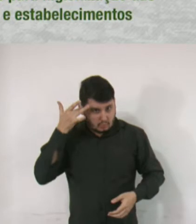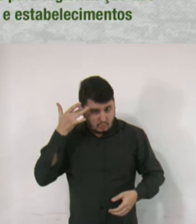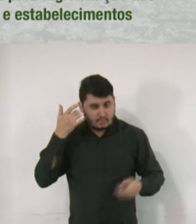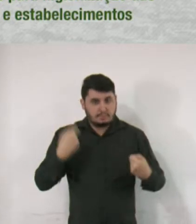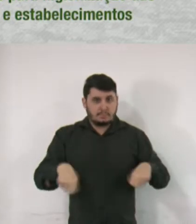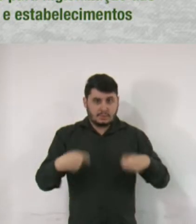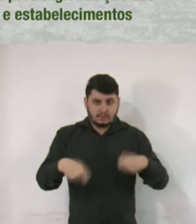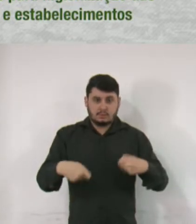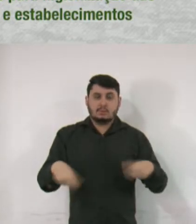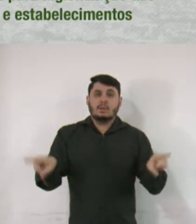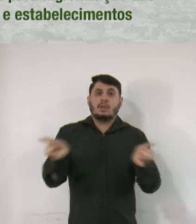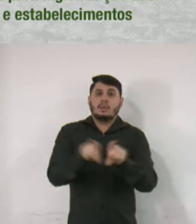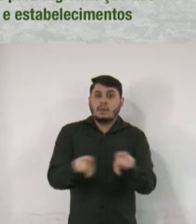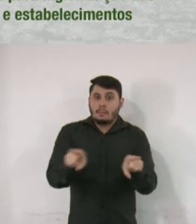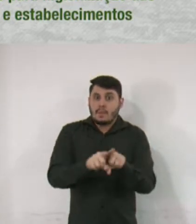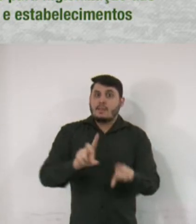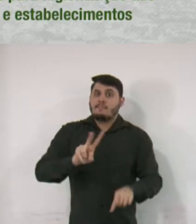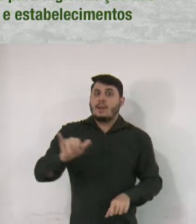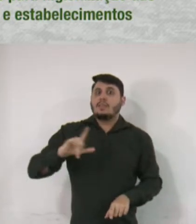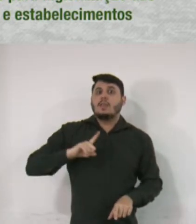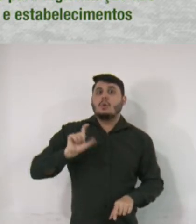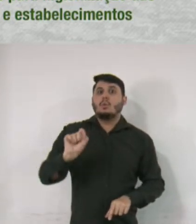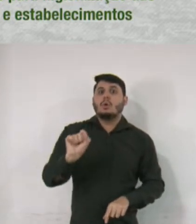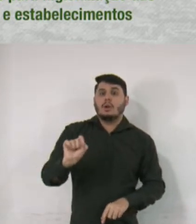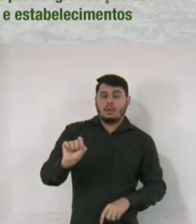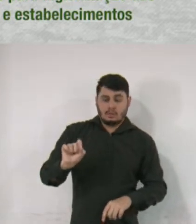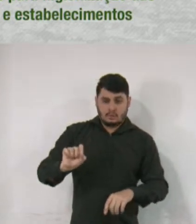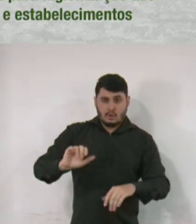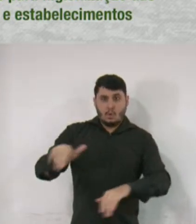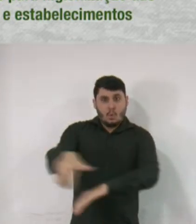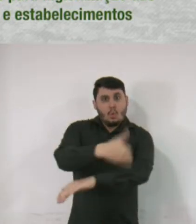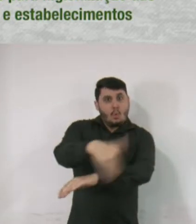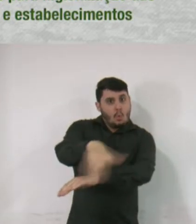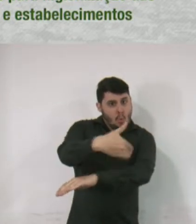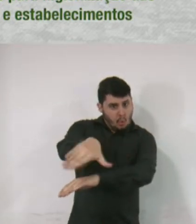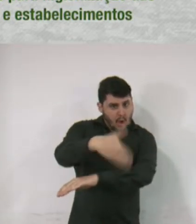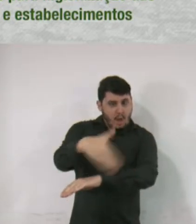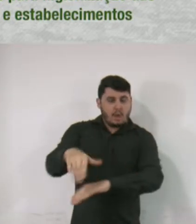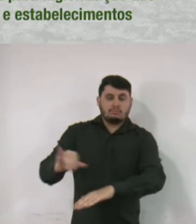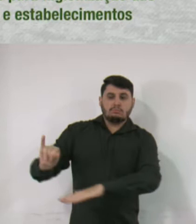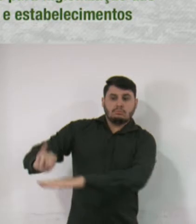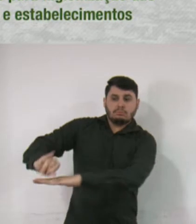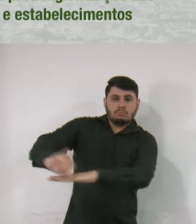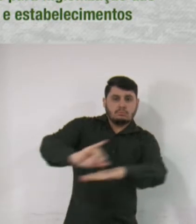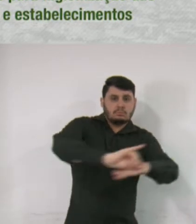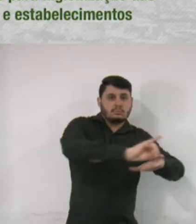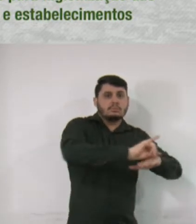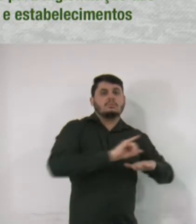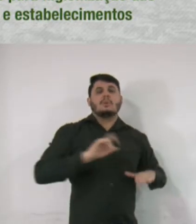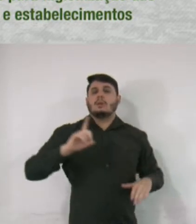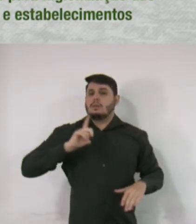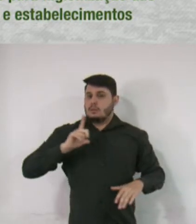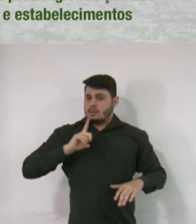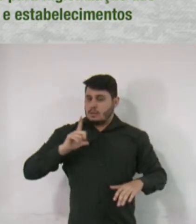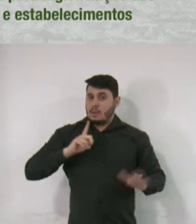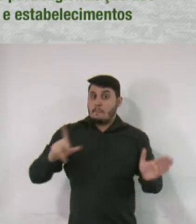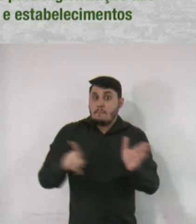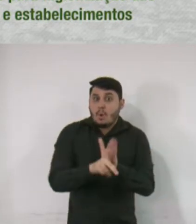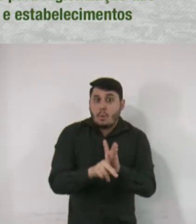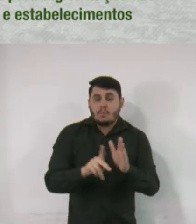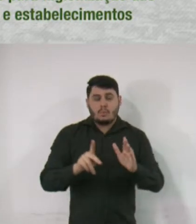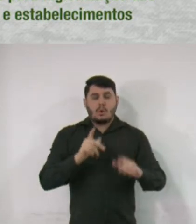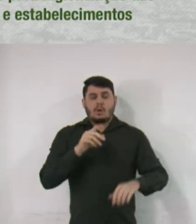proibição de expositores em áreas externas. Isso aí foi conversado previamente, como foi dito, em reuniões com todos os